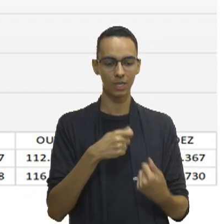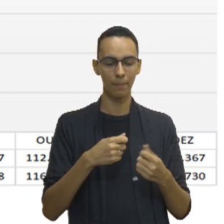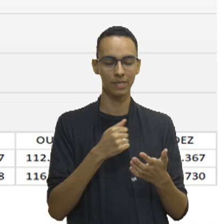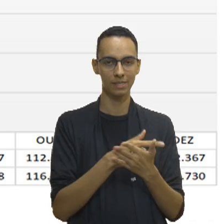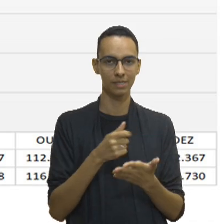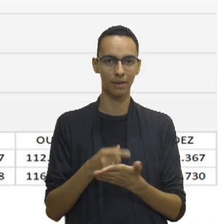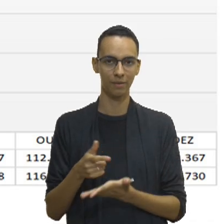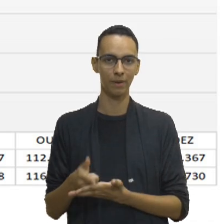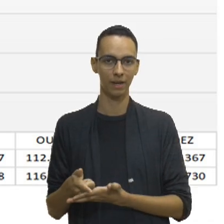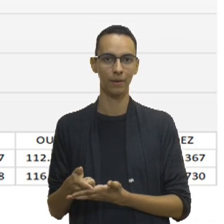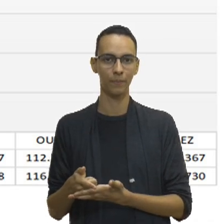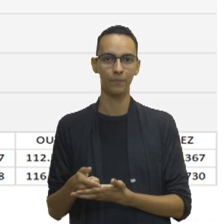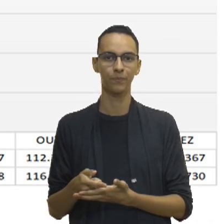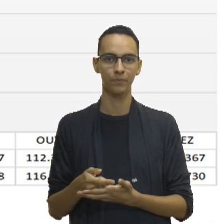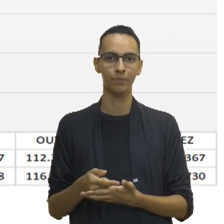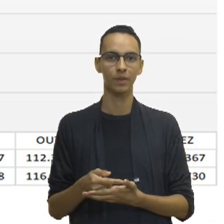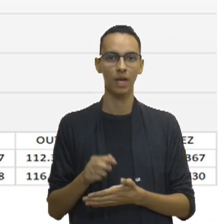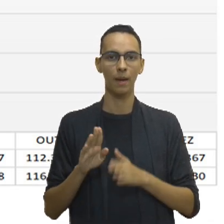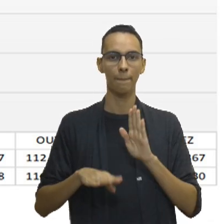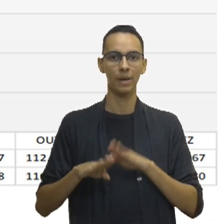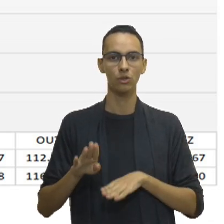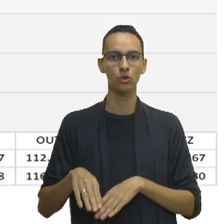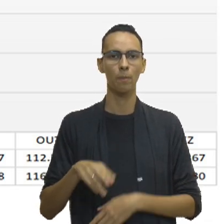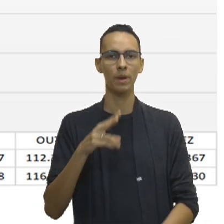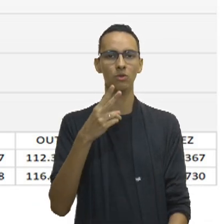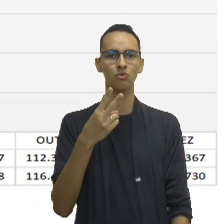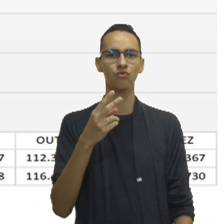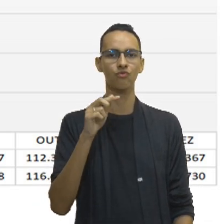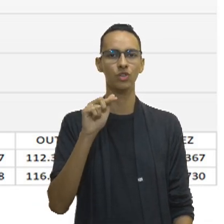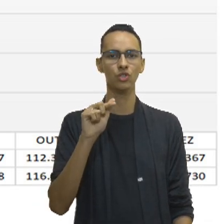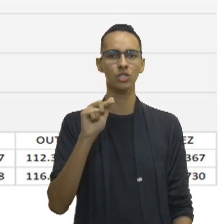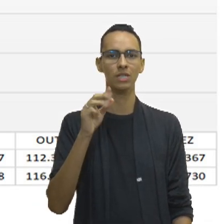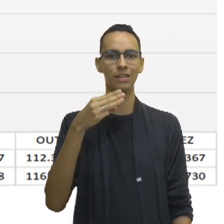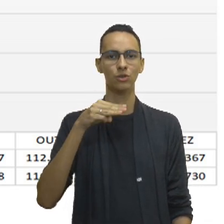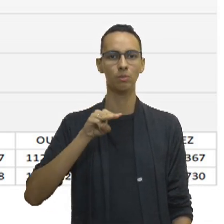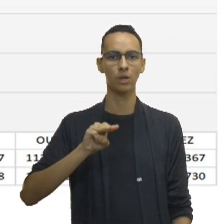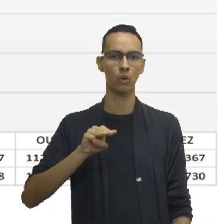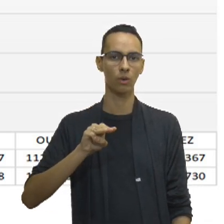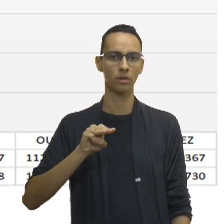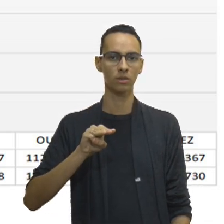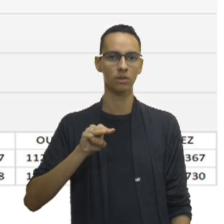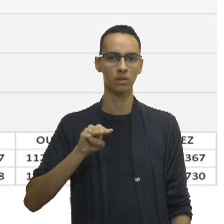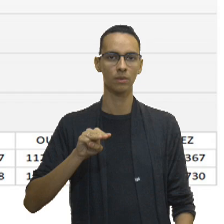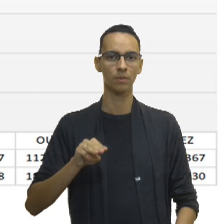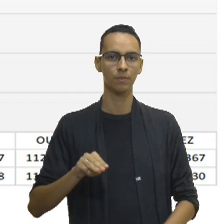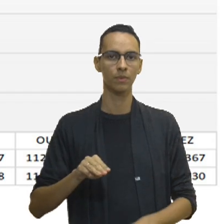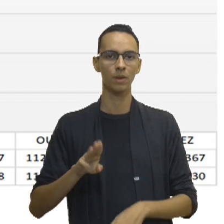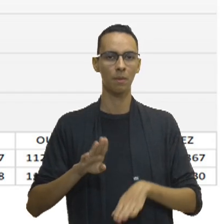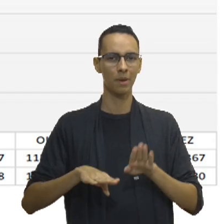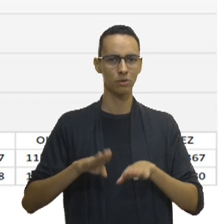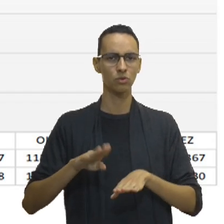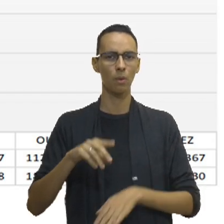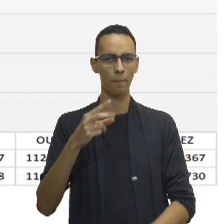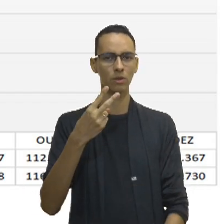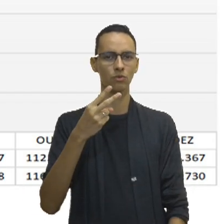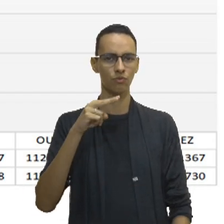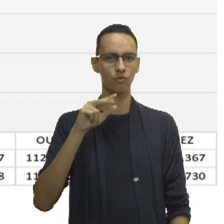engano, somam aqueles 27 milhões, é porque está um pouco longe aqui os números, mas em torno de 27